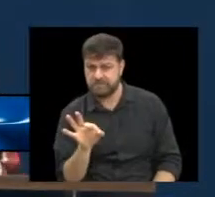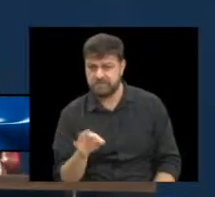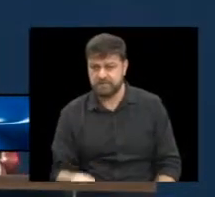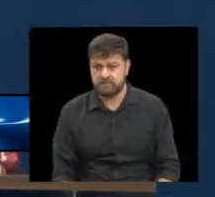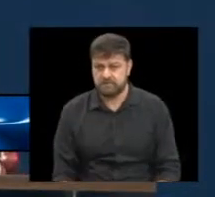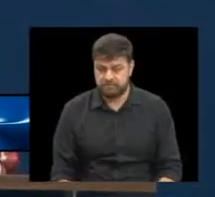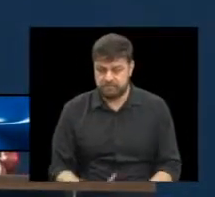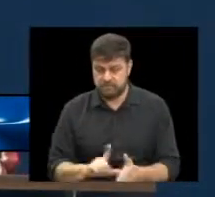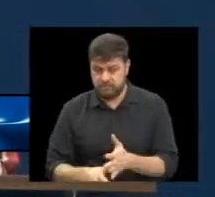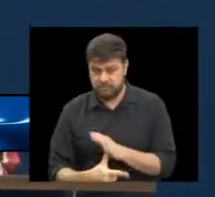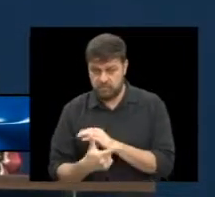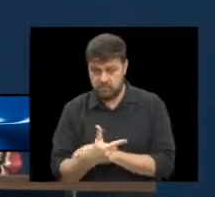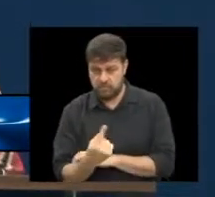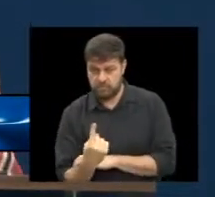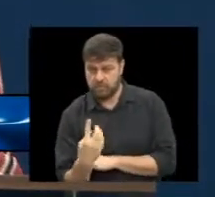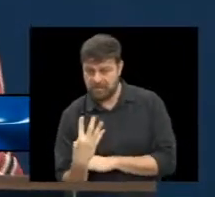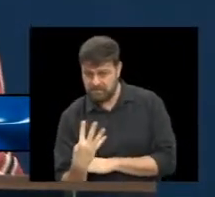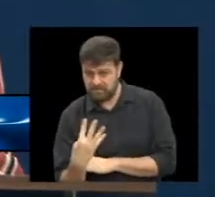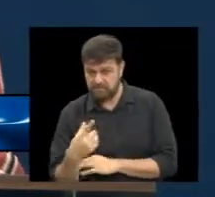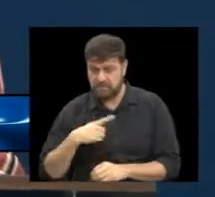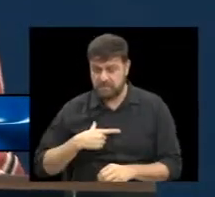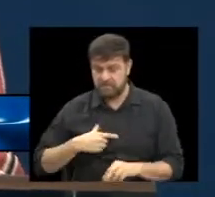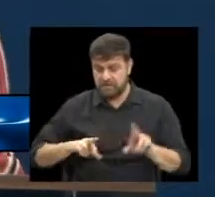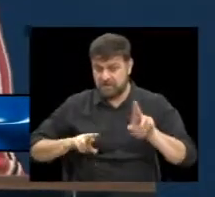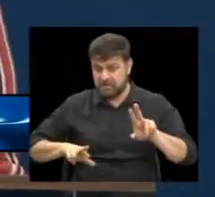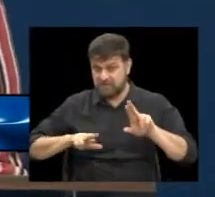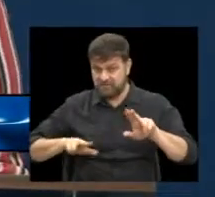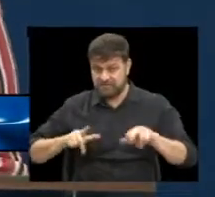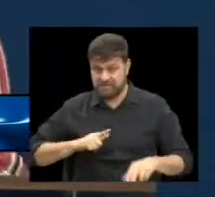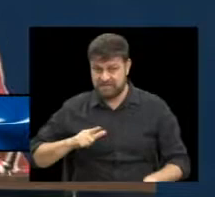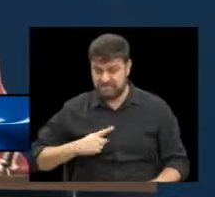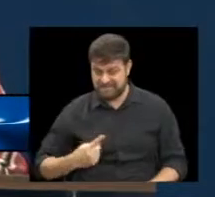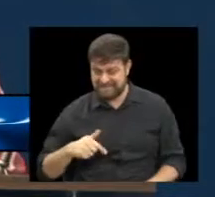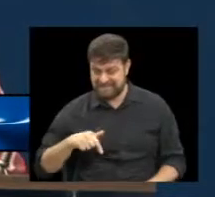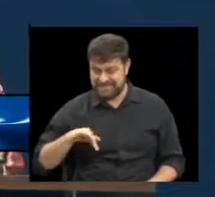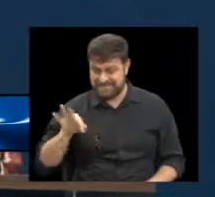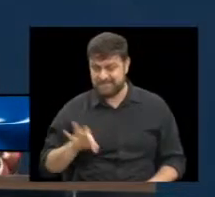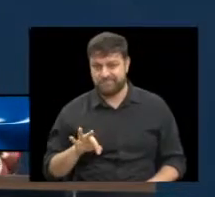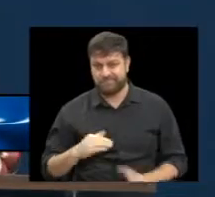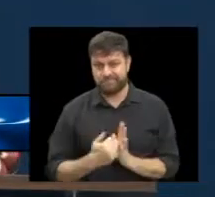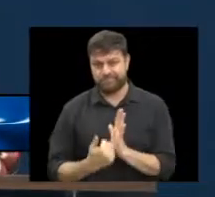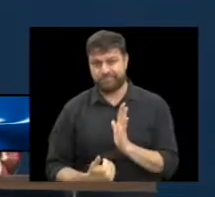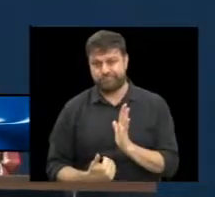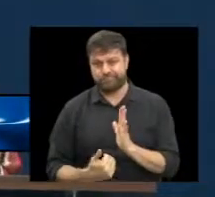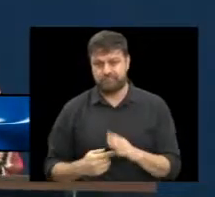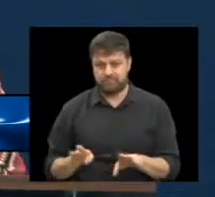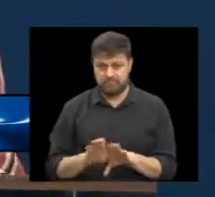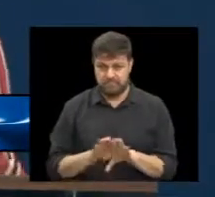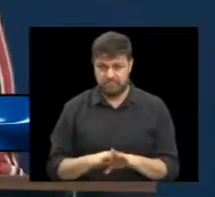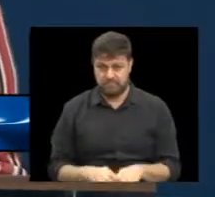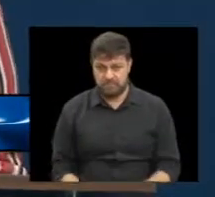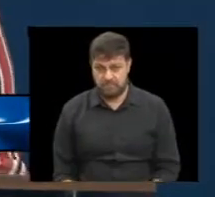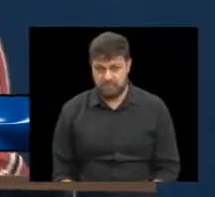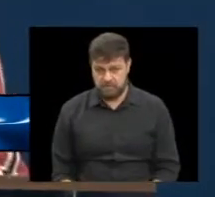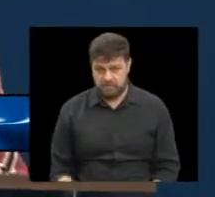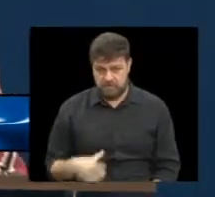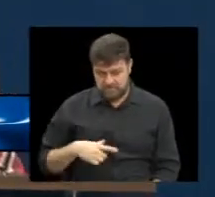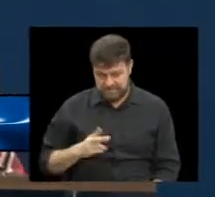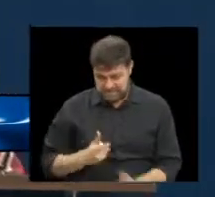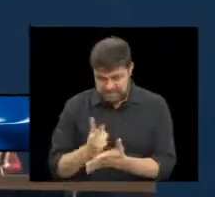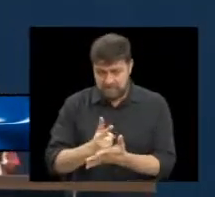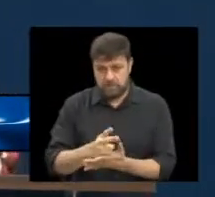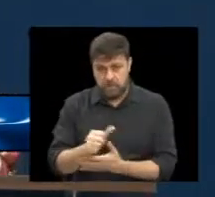Em 2014, a diferença foi de 17%. Em 2015, a diferença foi de